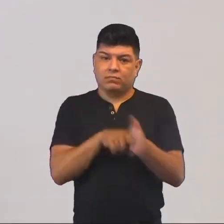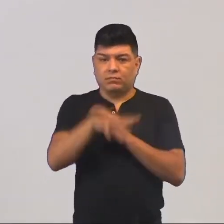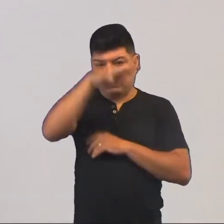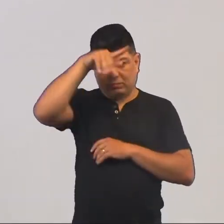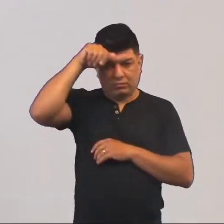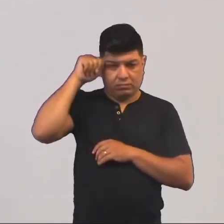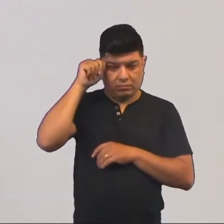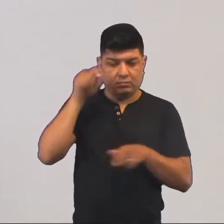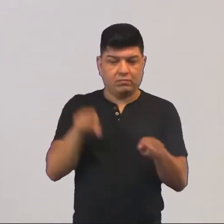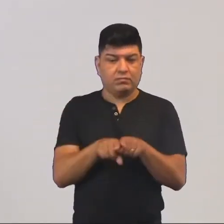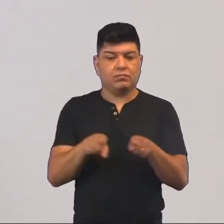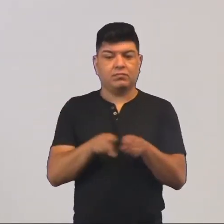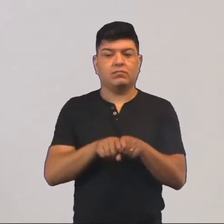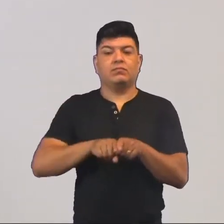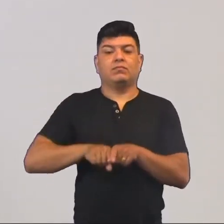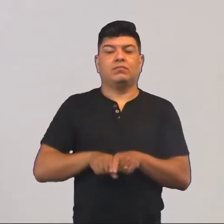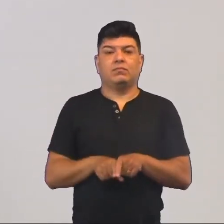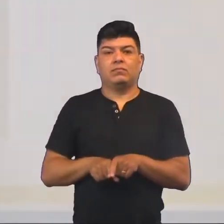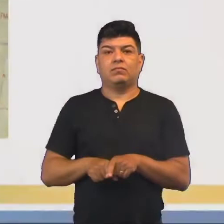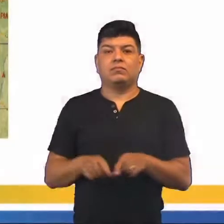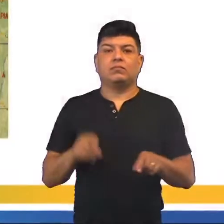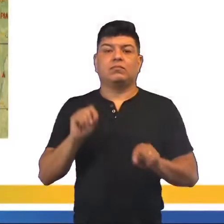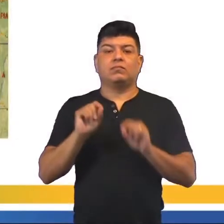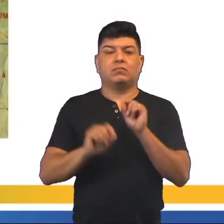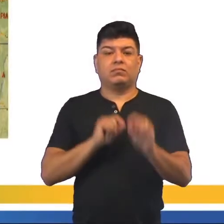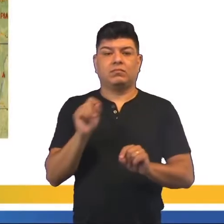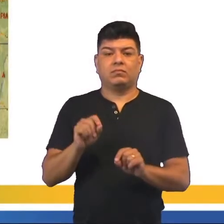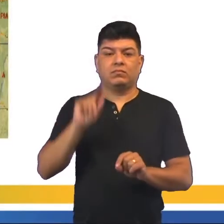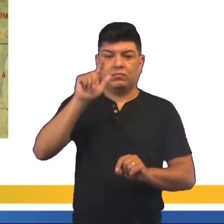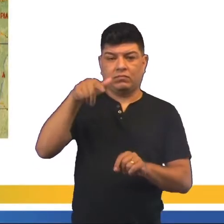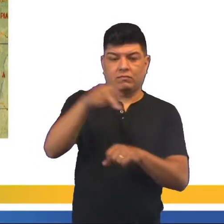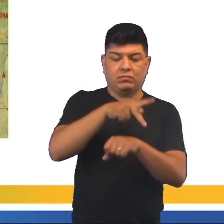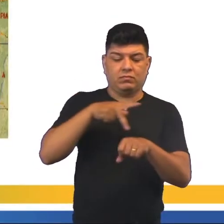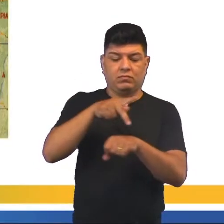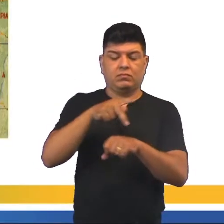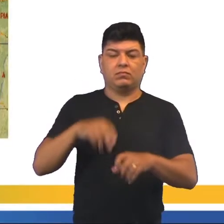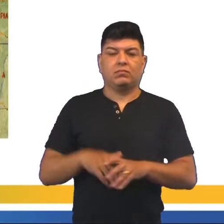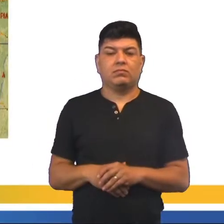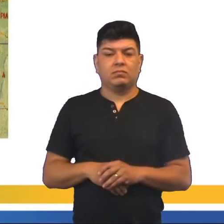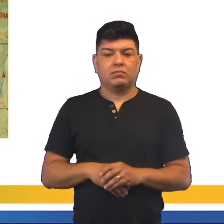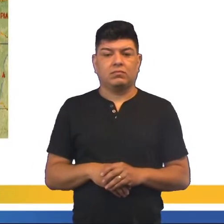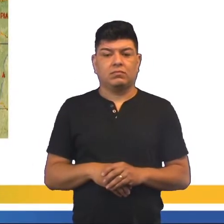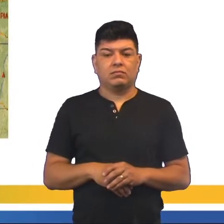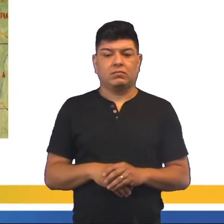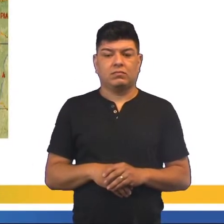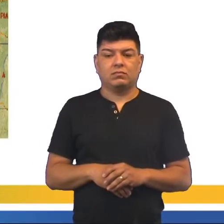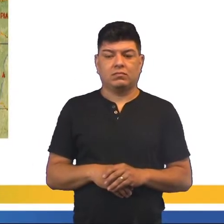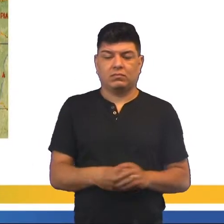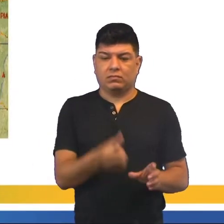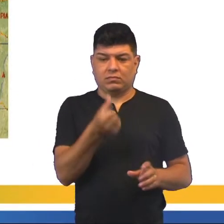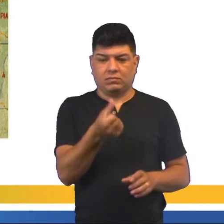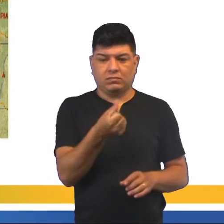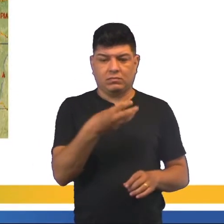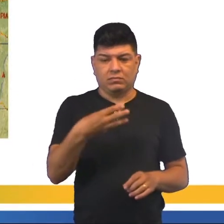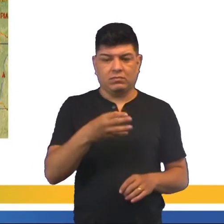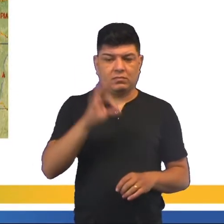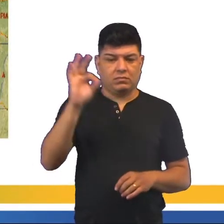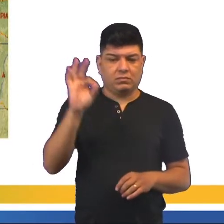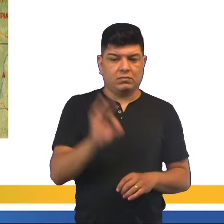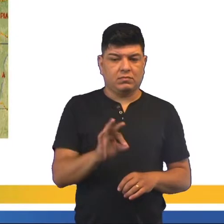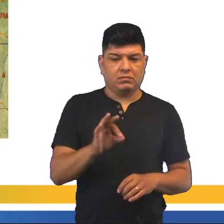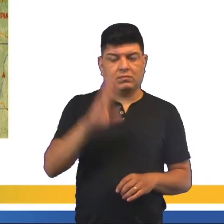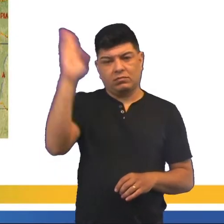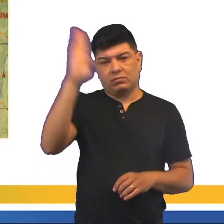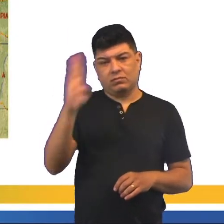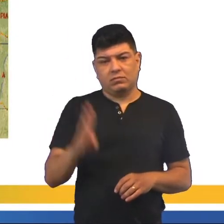amazônica também é uma bacia hidrográfica internacional. Então, 63% no